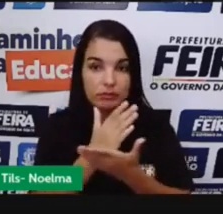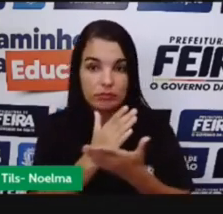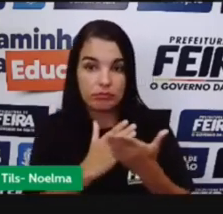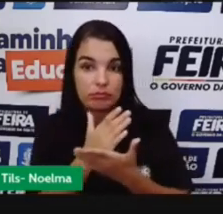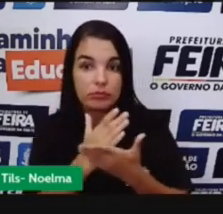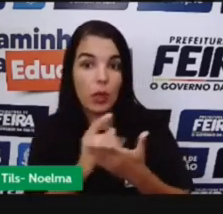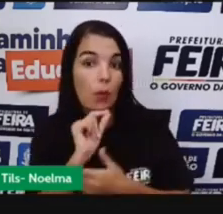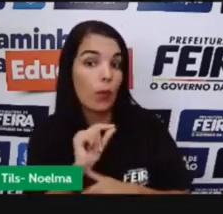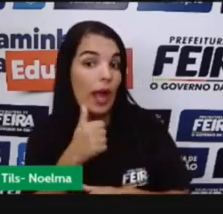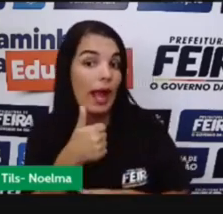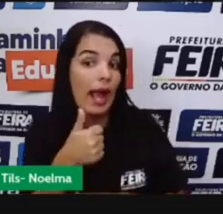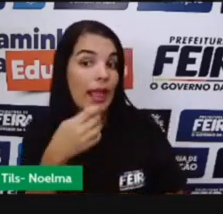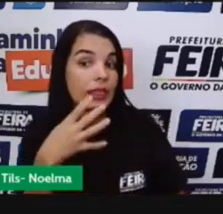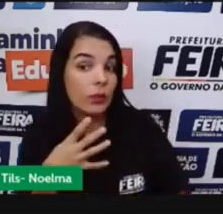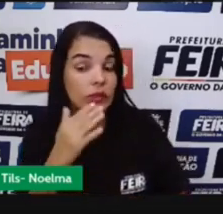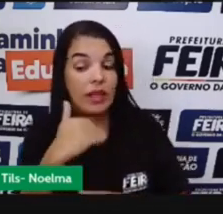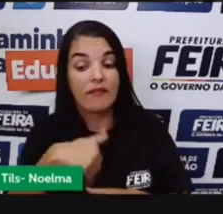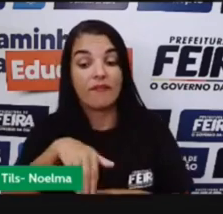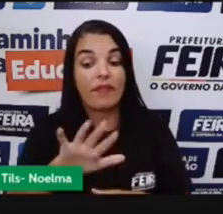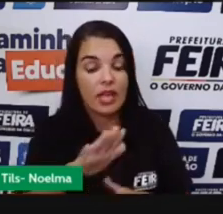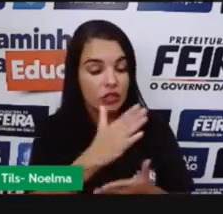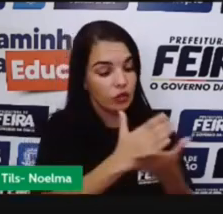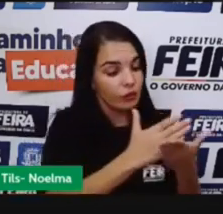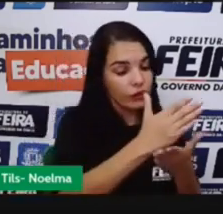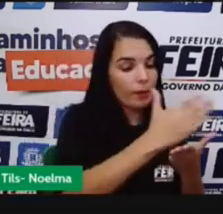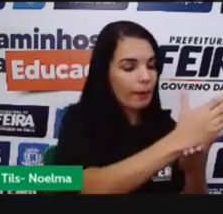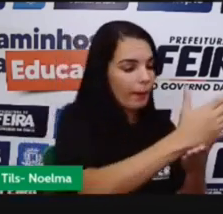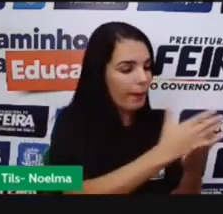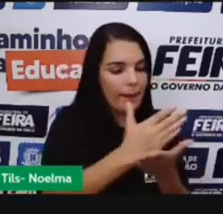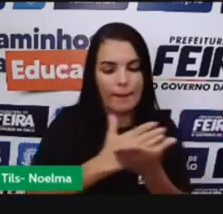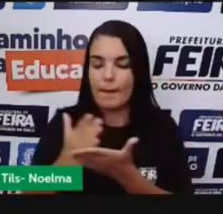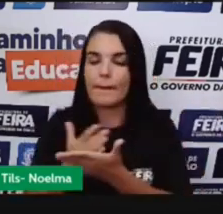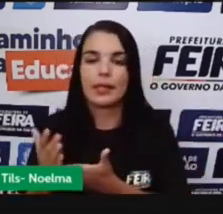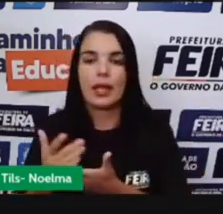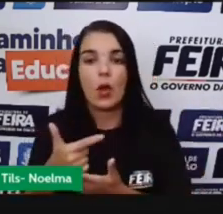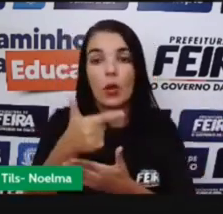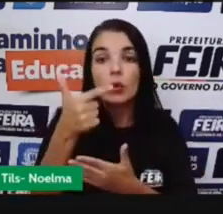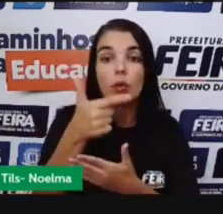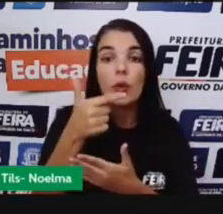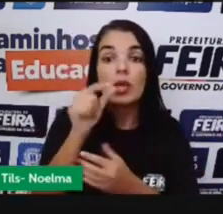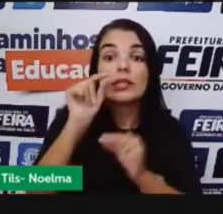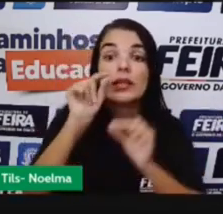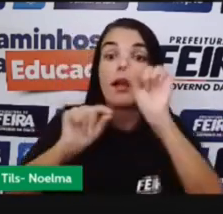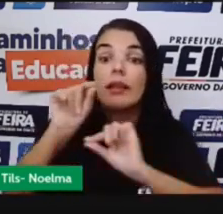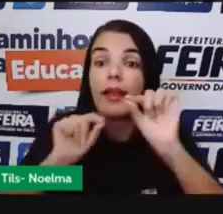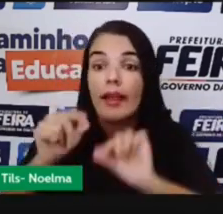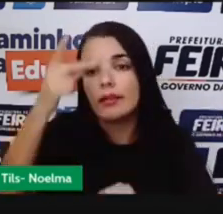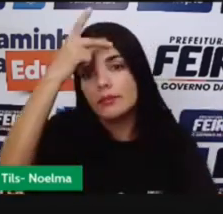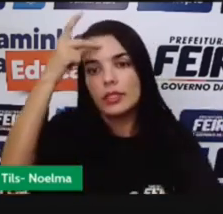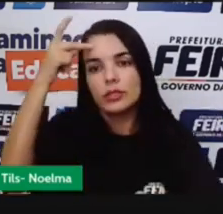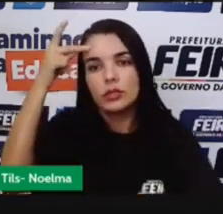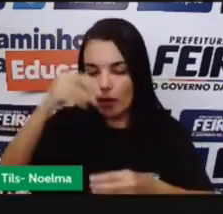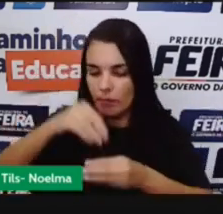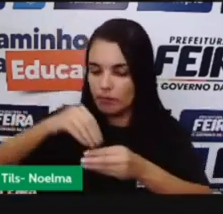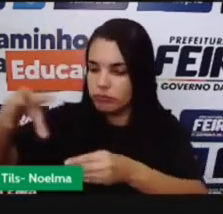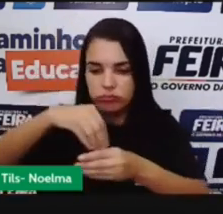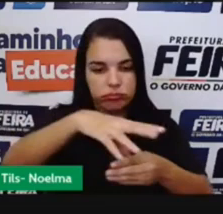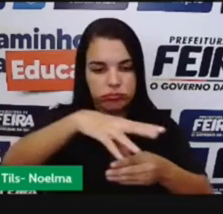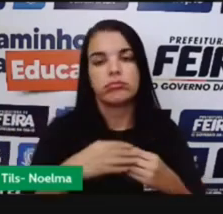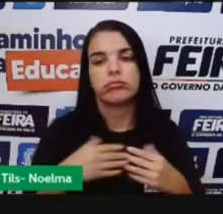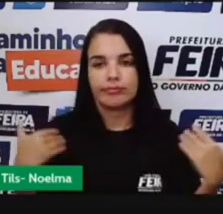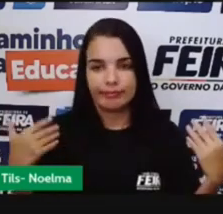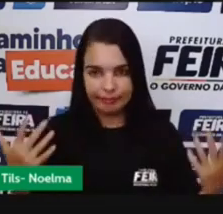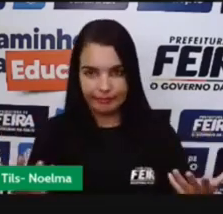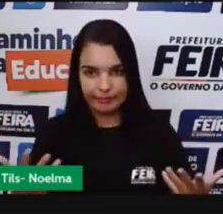dividendo é aquele número que a gente vai dividir. O 2 é o divisor é o número para quem, a quantidade que a gente